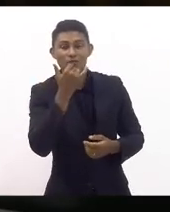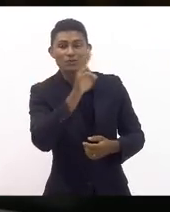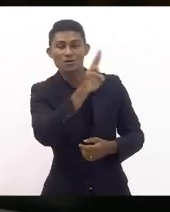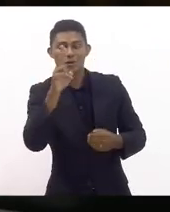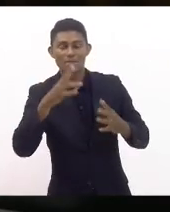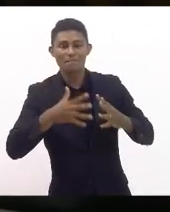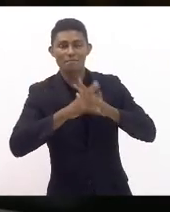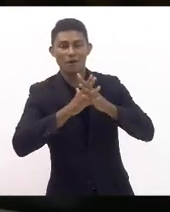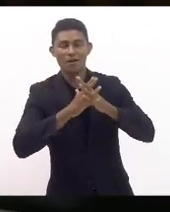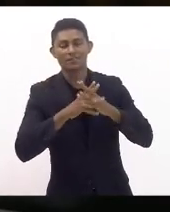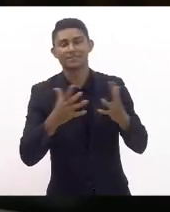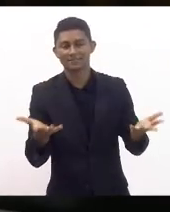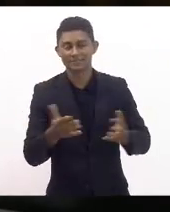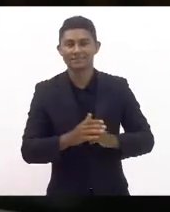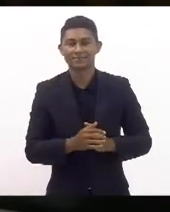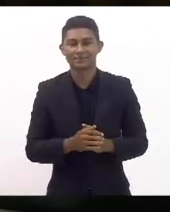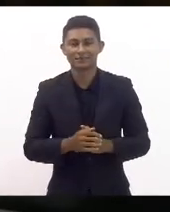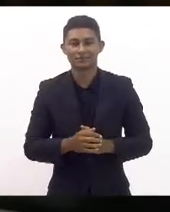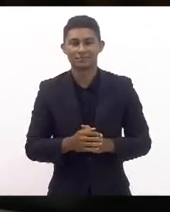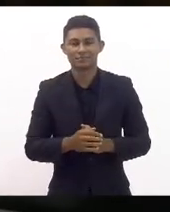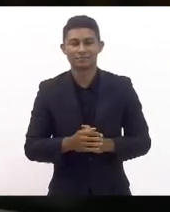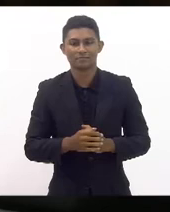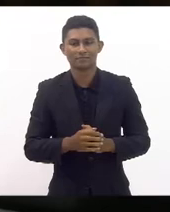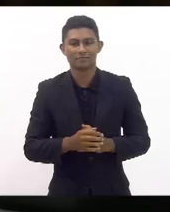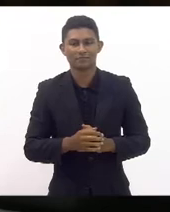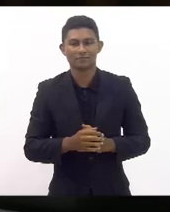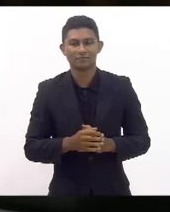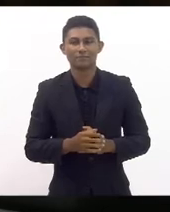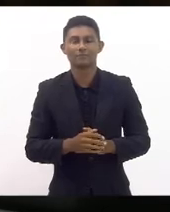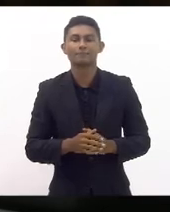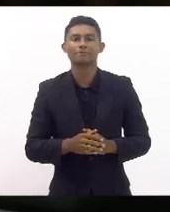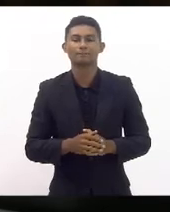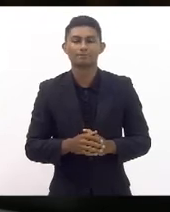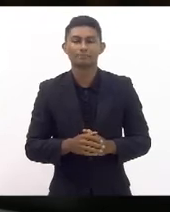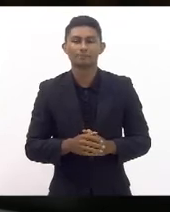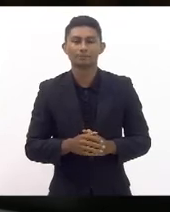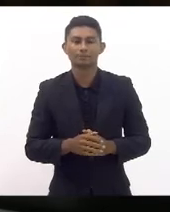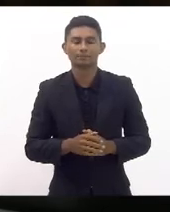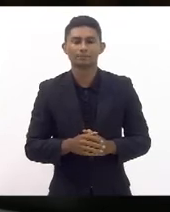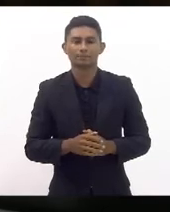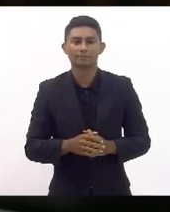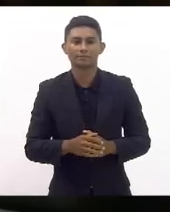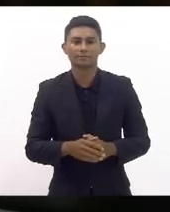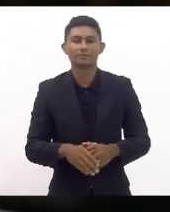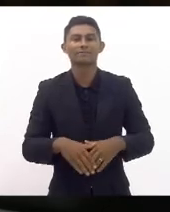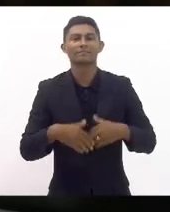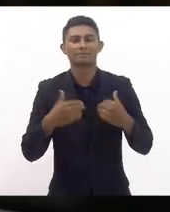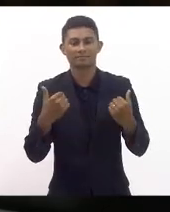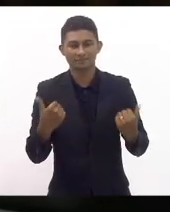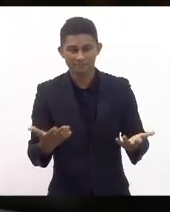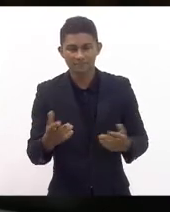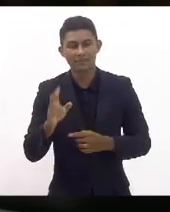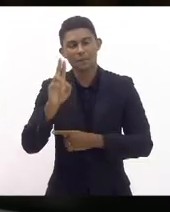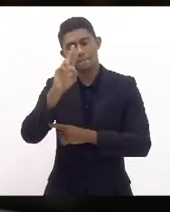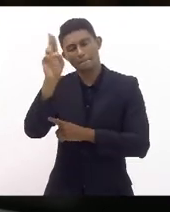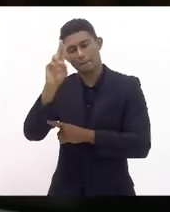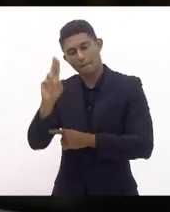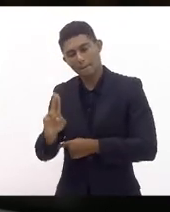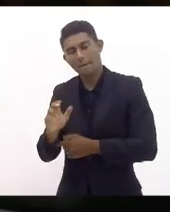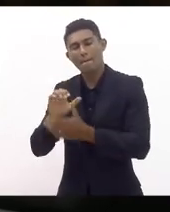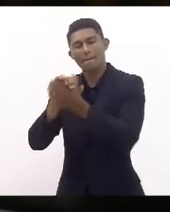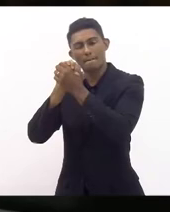tio, né, Sérgio? Enfim, então eu queria, feito esses cumprimentos, eu